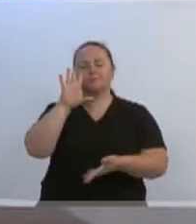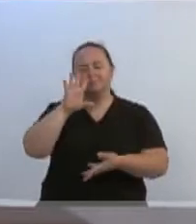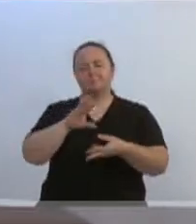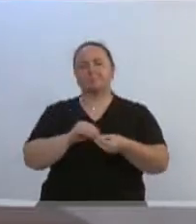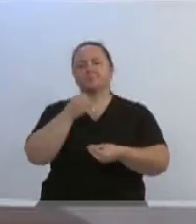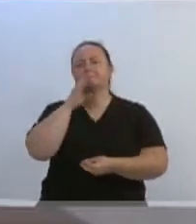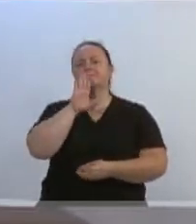todos